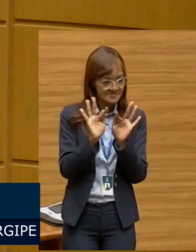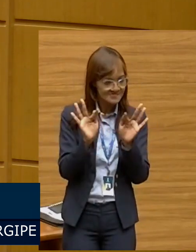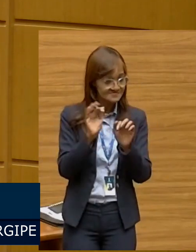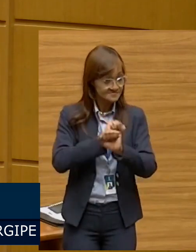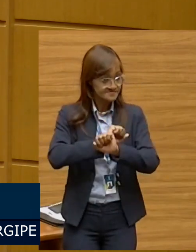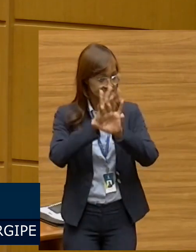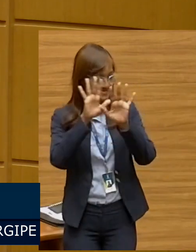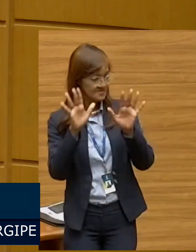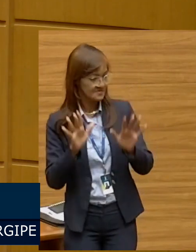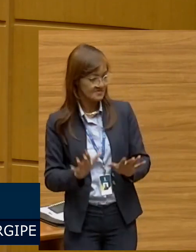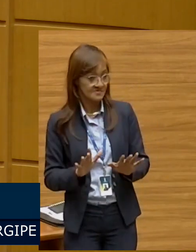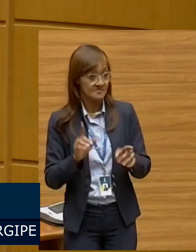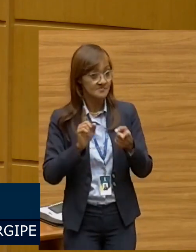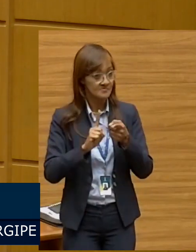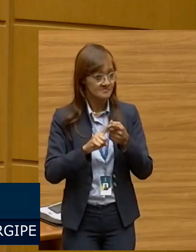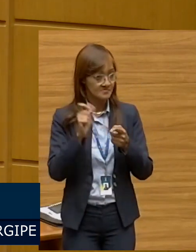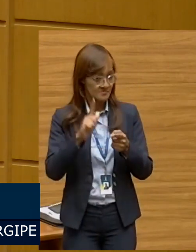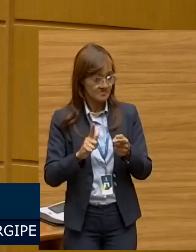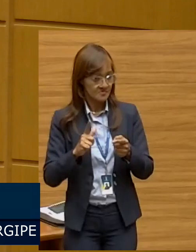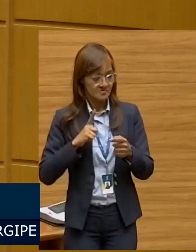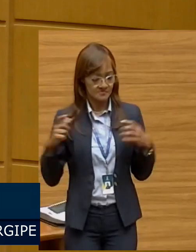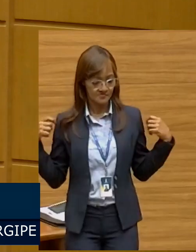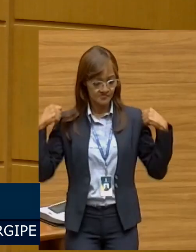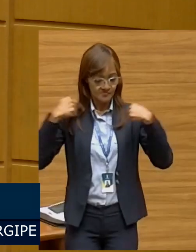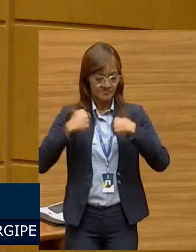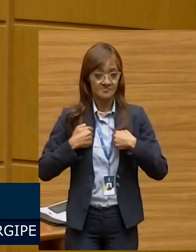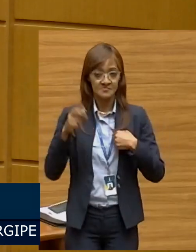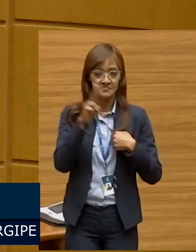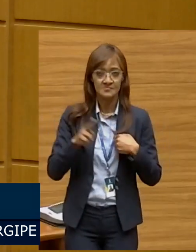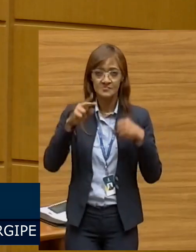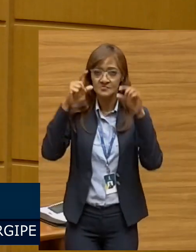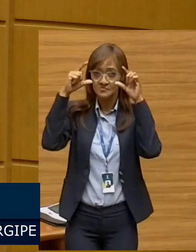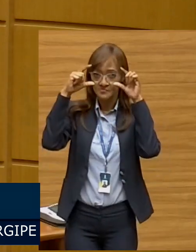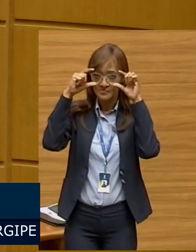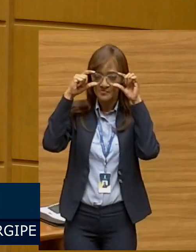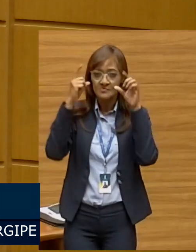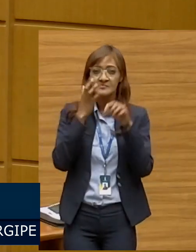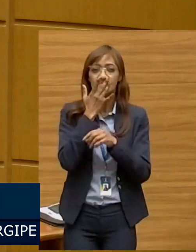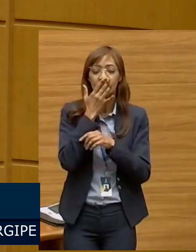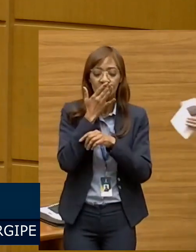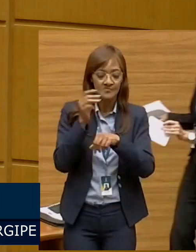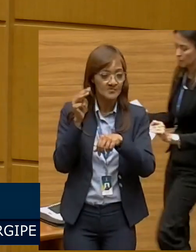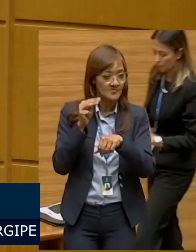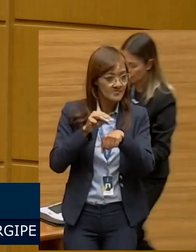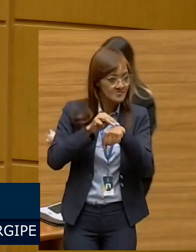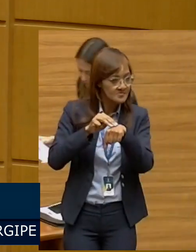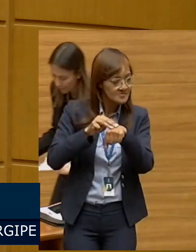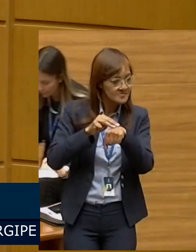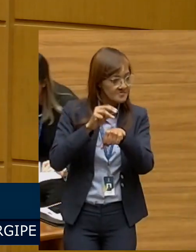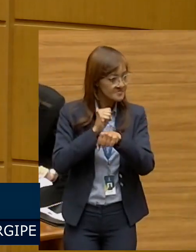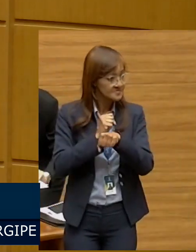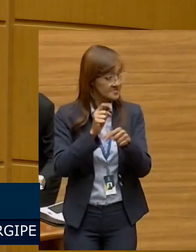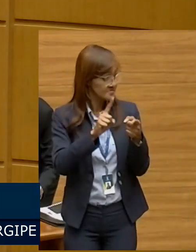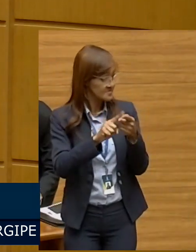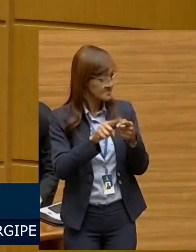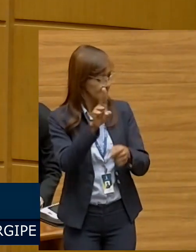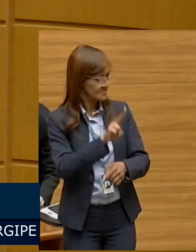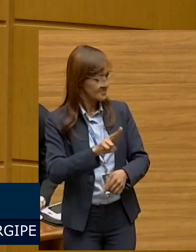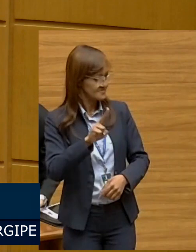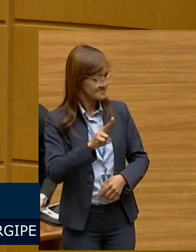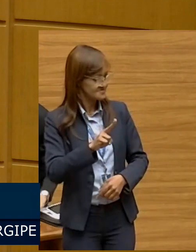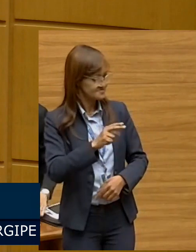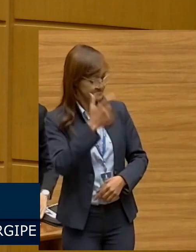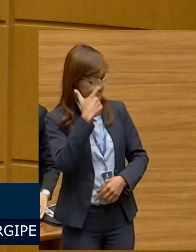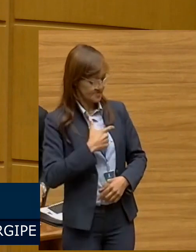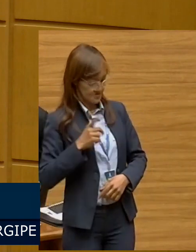claro, trajo também um terno, estou usando um óculos de cor marrom, estou usando também o bottom